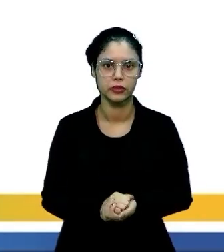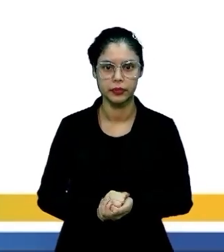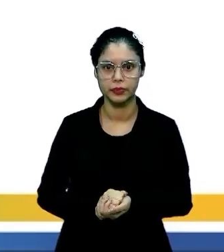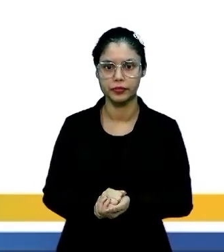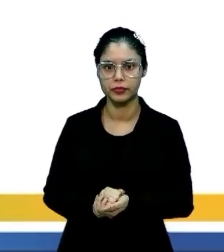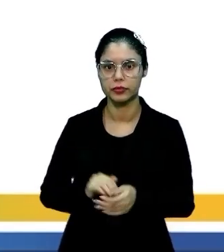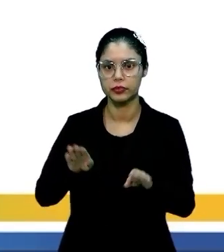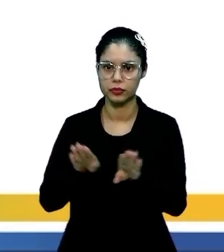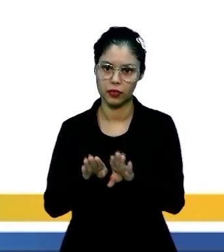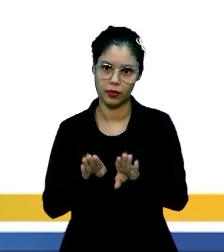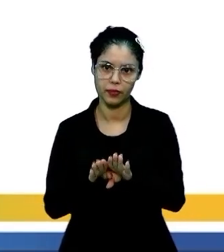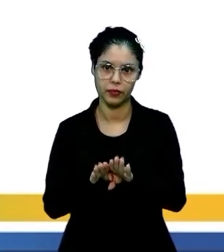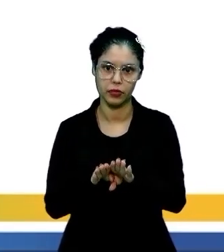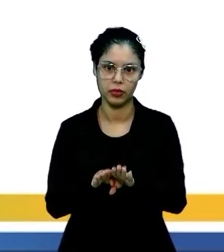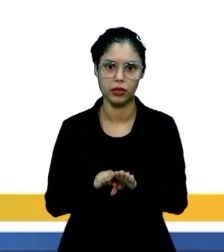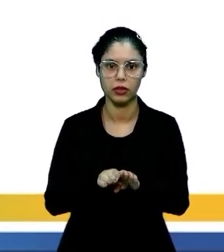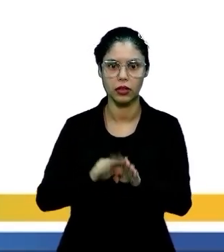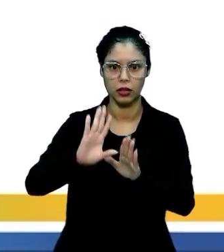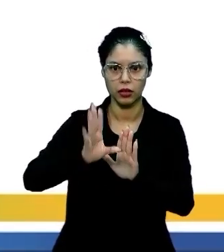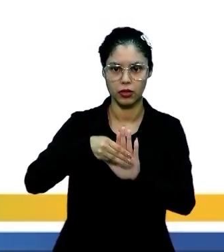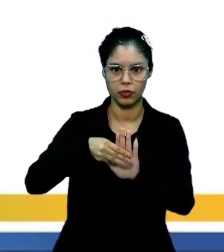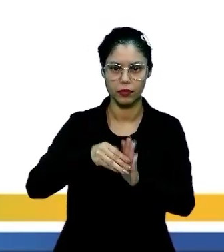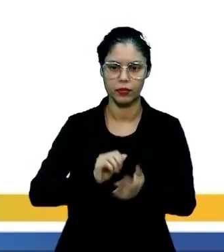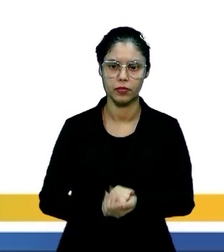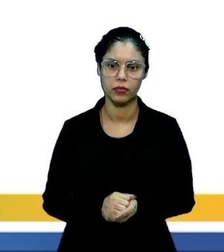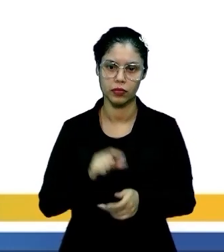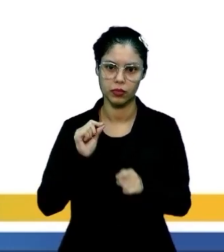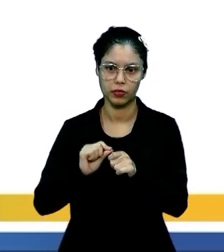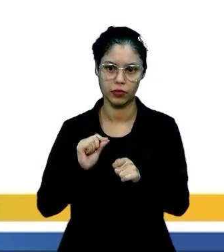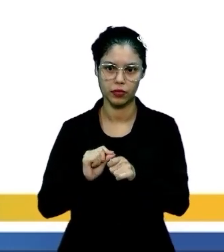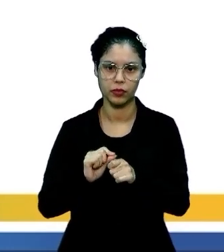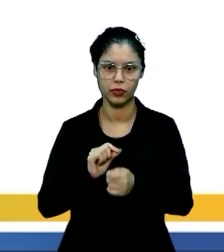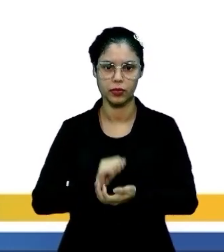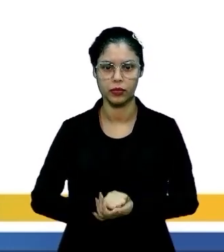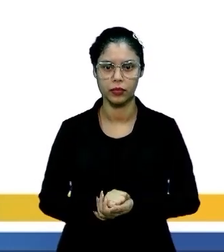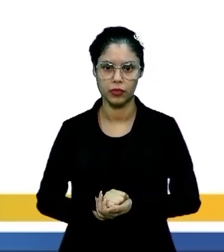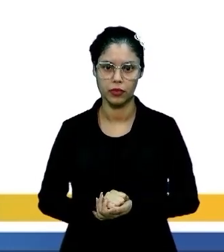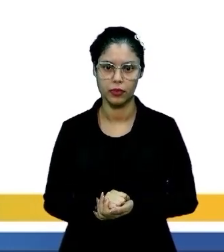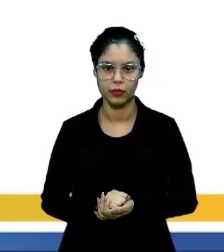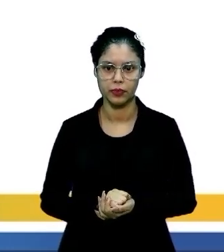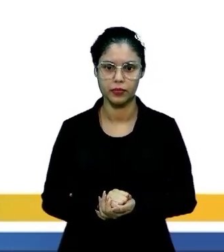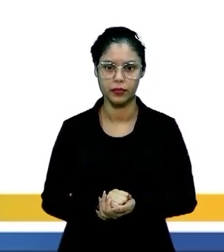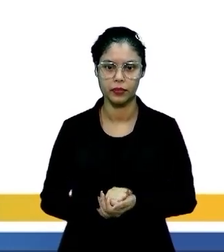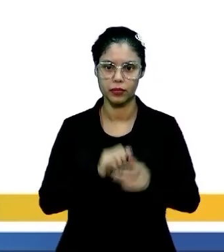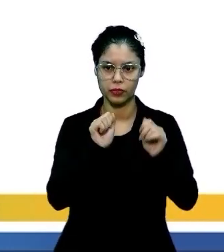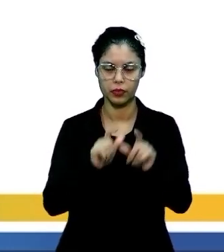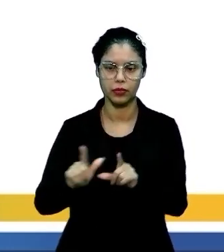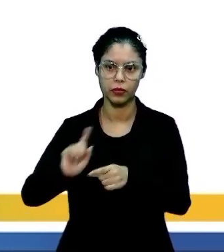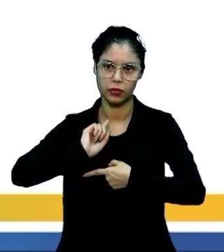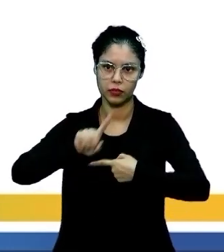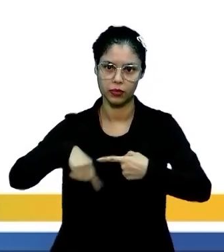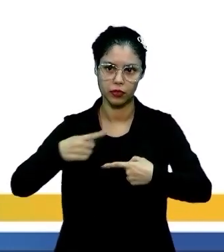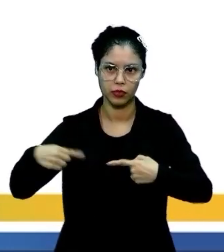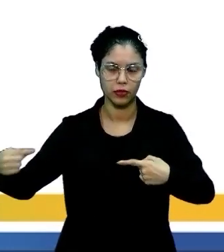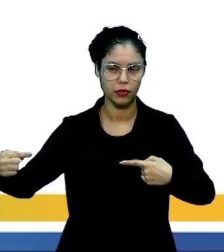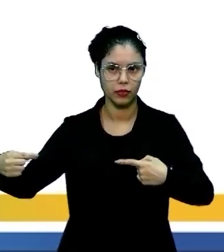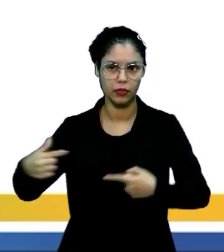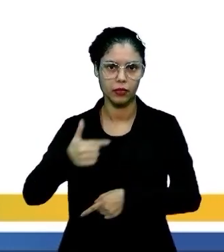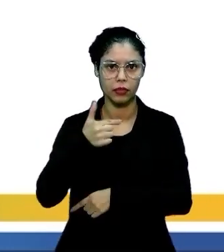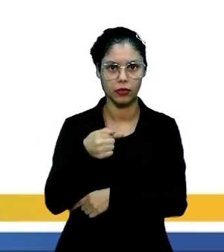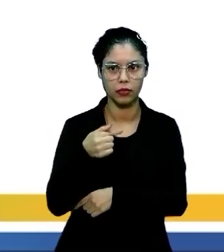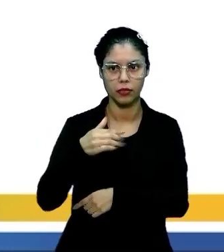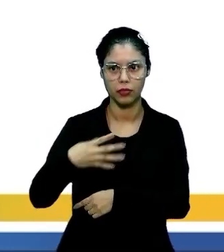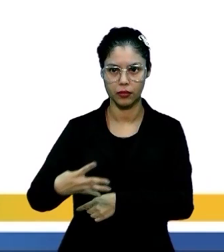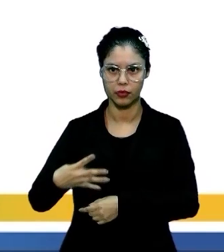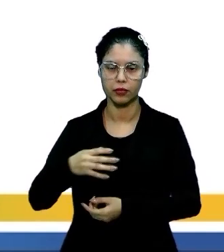vai se encaixar exatamente aí no poema, ok? Vamos fazer agora a leitura. Acompanhem aí na página 74 em casa,